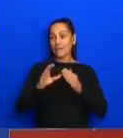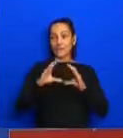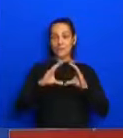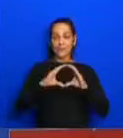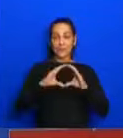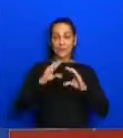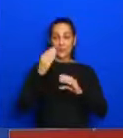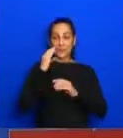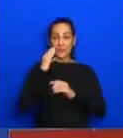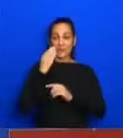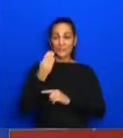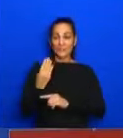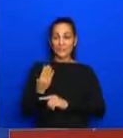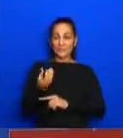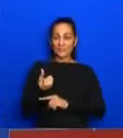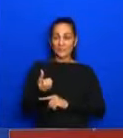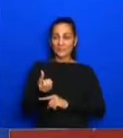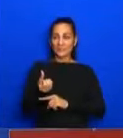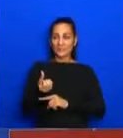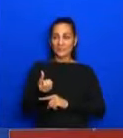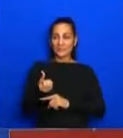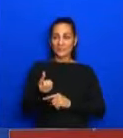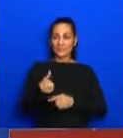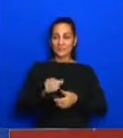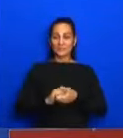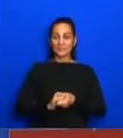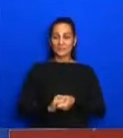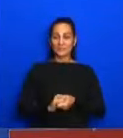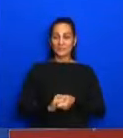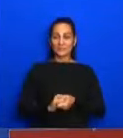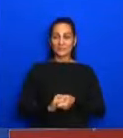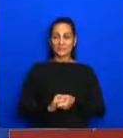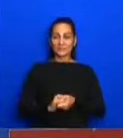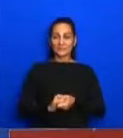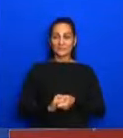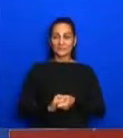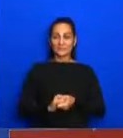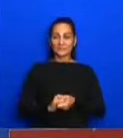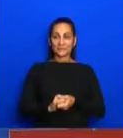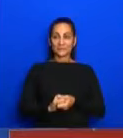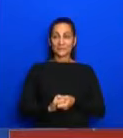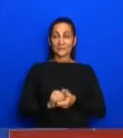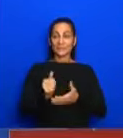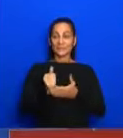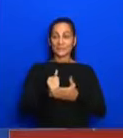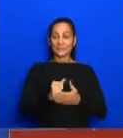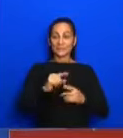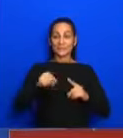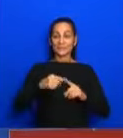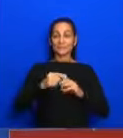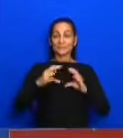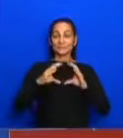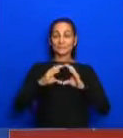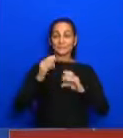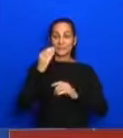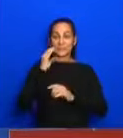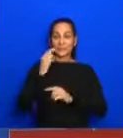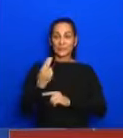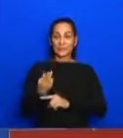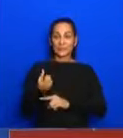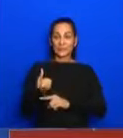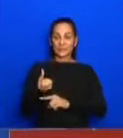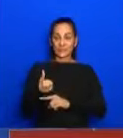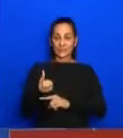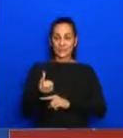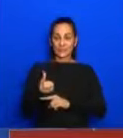Bola rosa 46. Rosa número 46. Mais um número chegando. Bola rosa